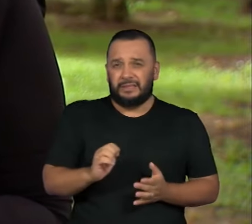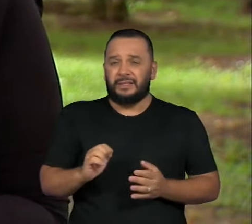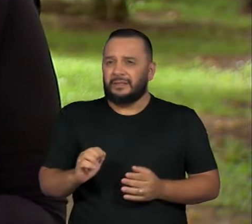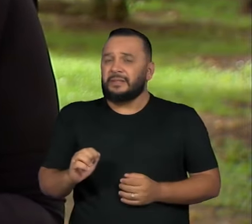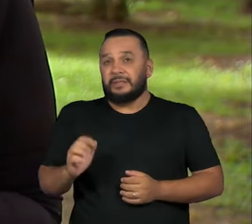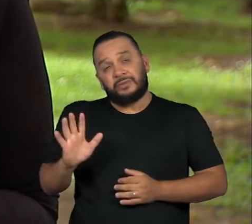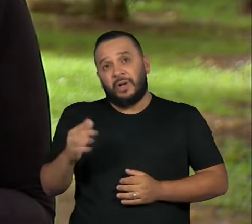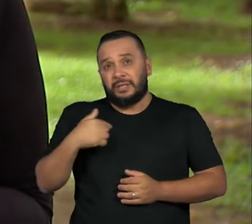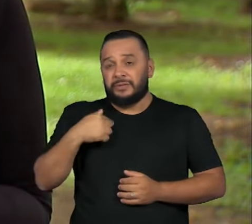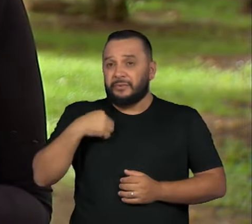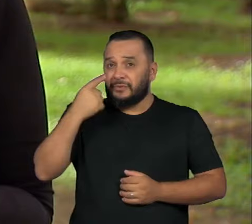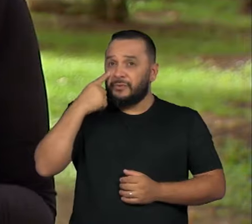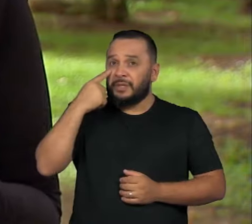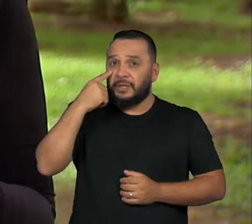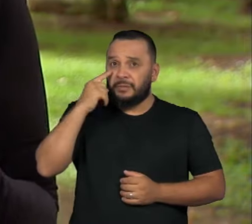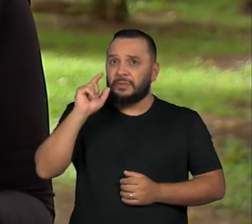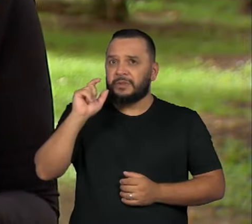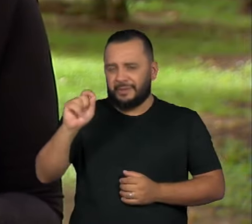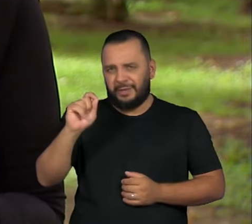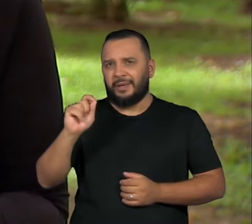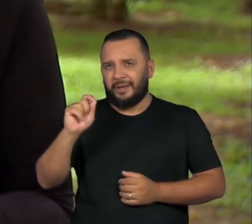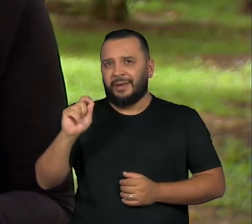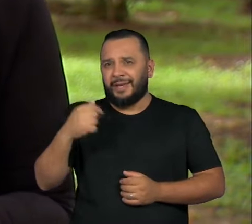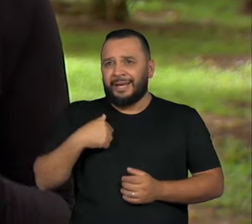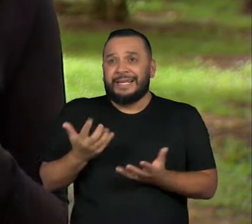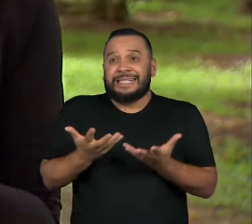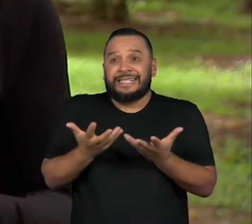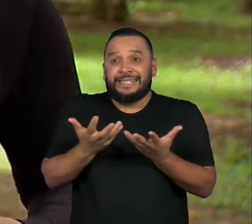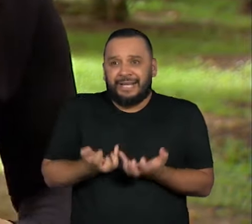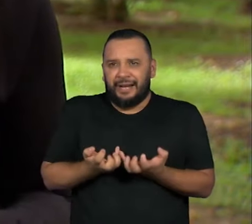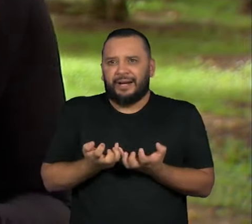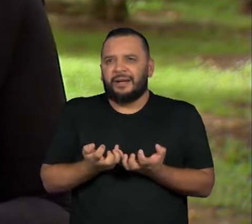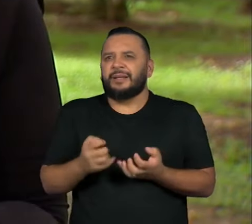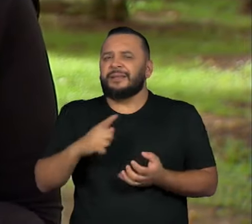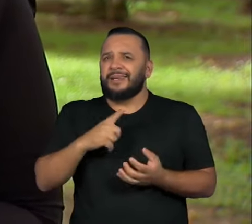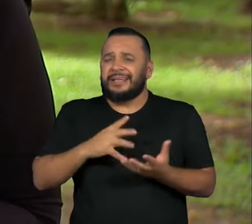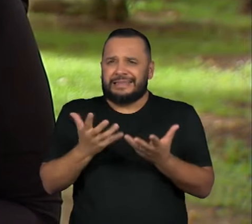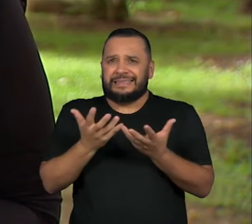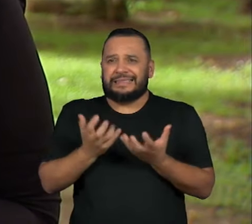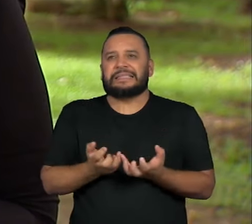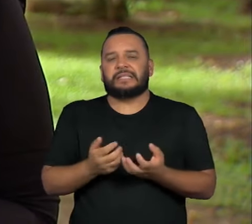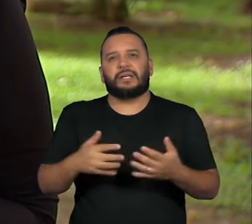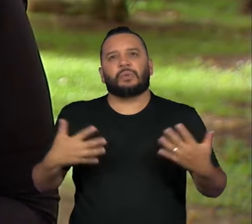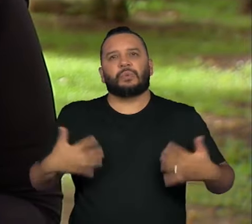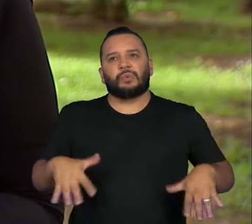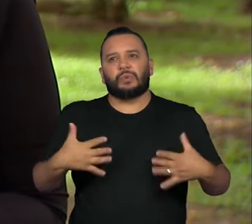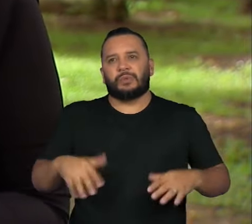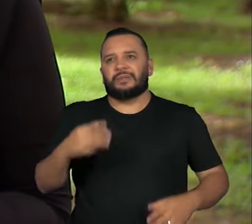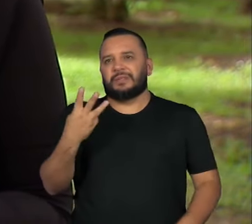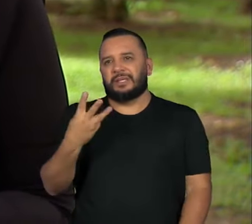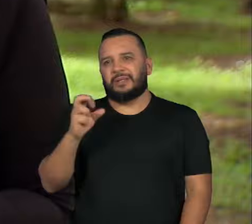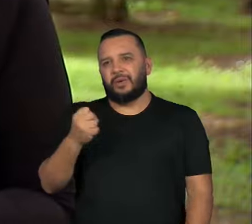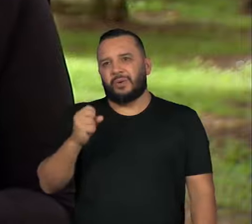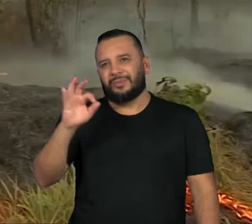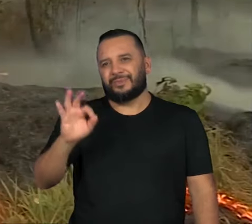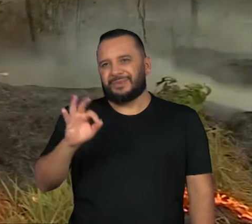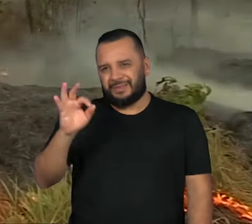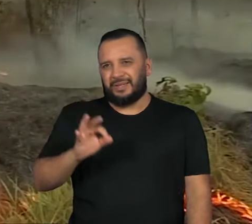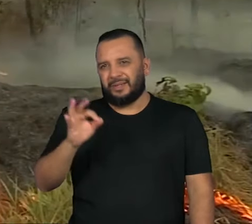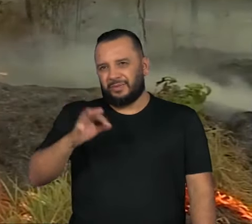colocou o vetor dos extremos de seca, a gente chegou ao valor de 38% da